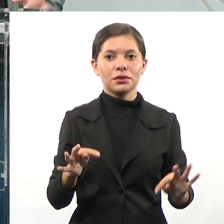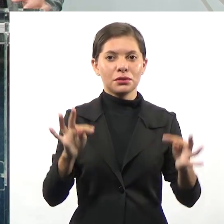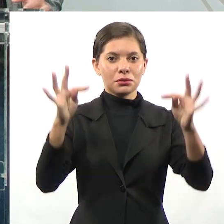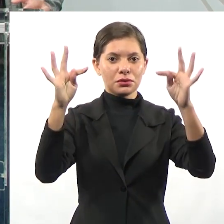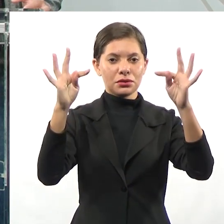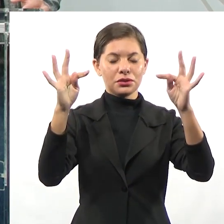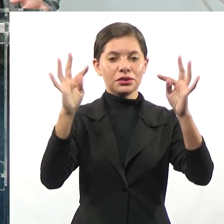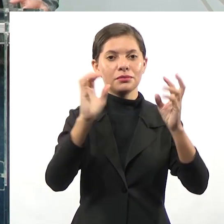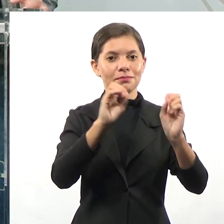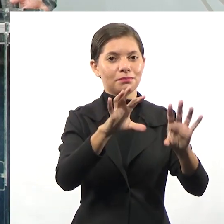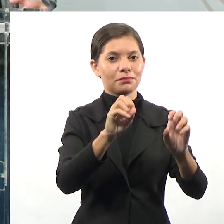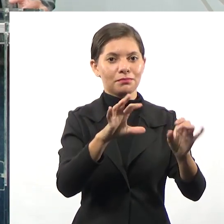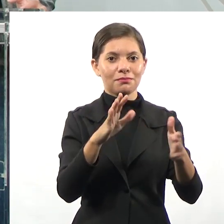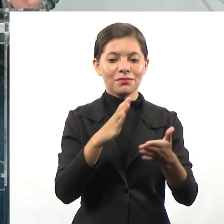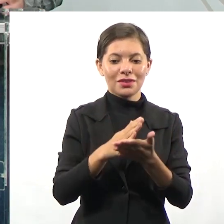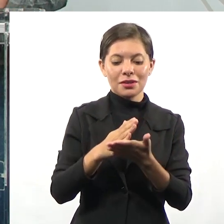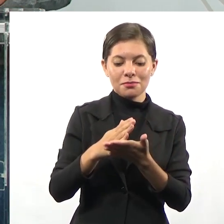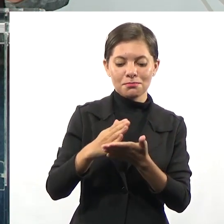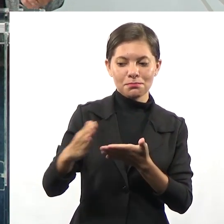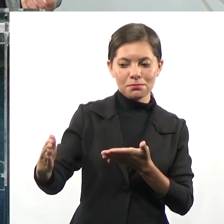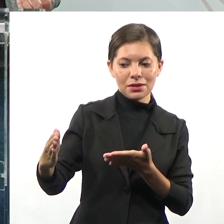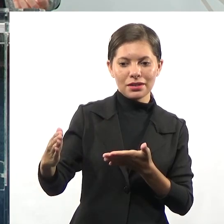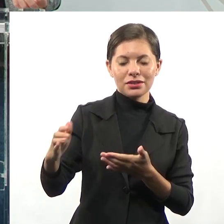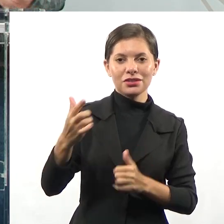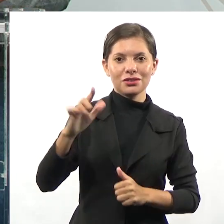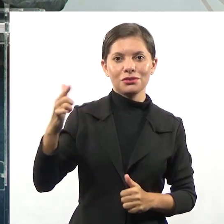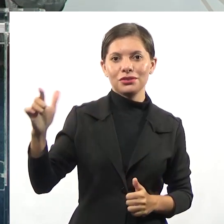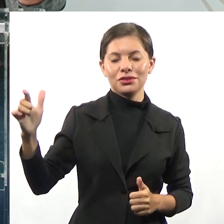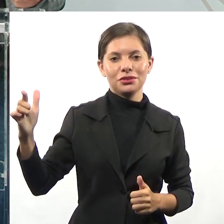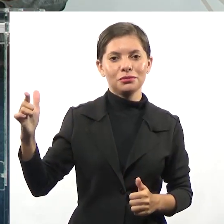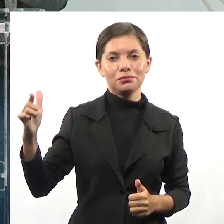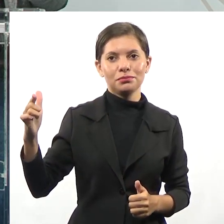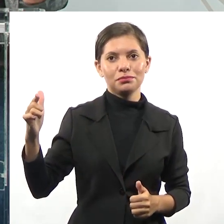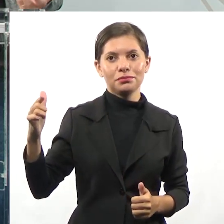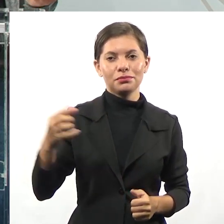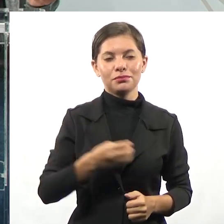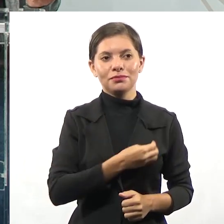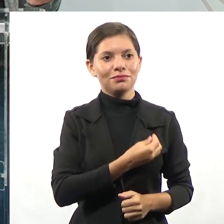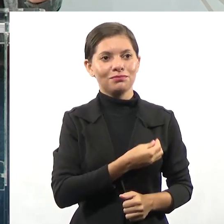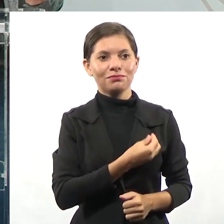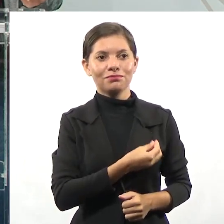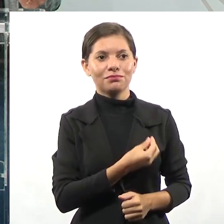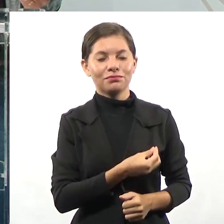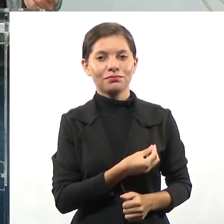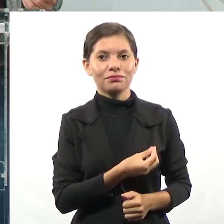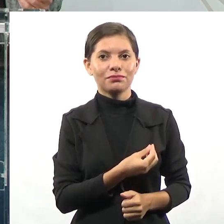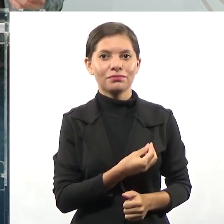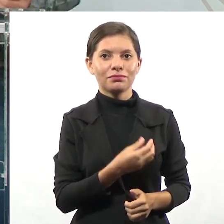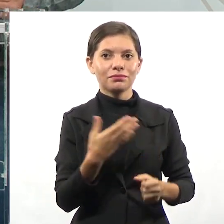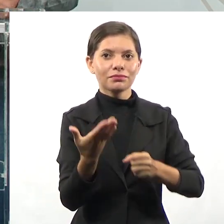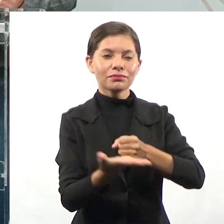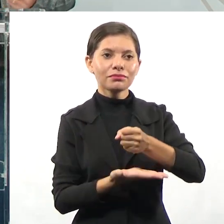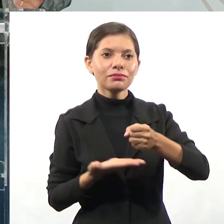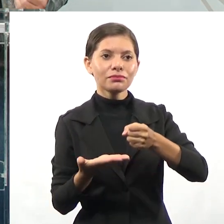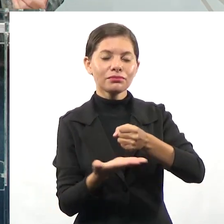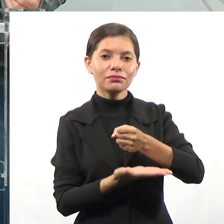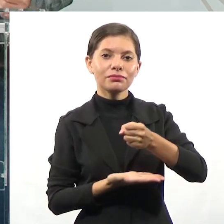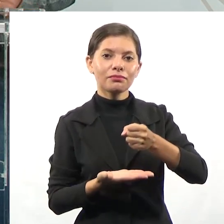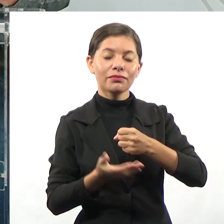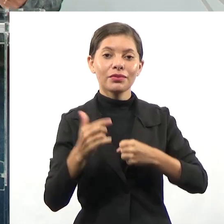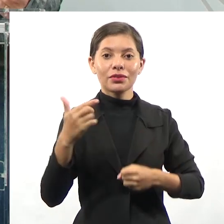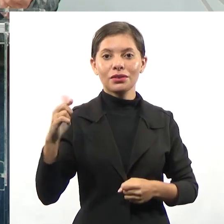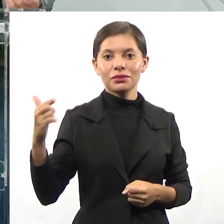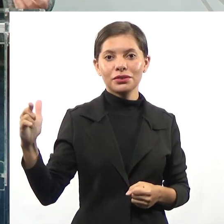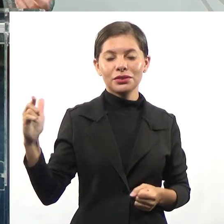E parte desses artigos científicos não existiam, não era possível ter acesso a esses artigos. Fui na base da Cielo, onde ele estava